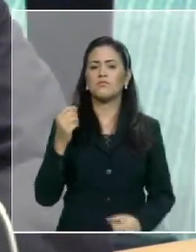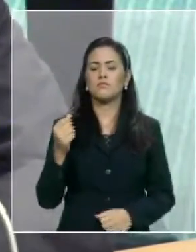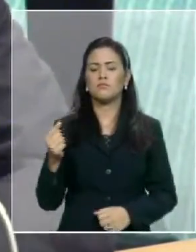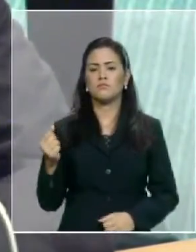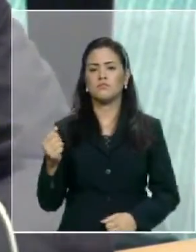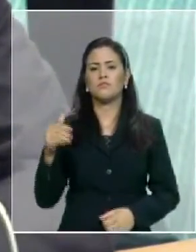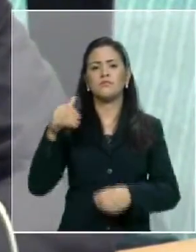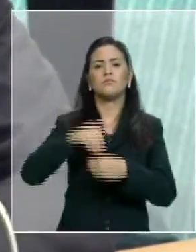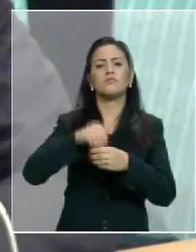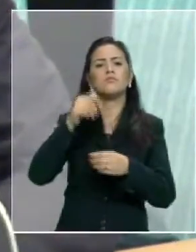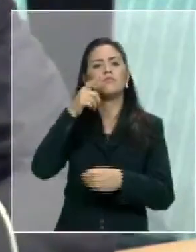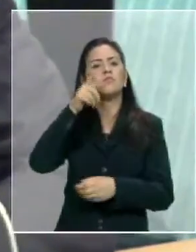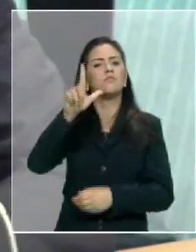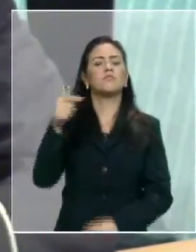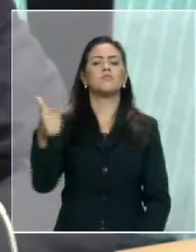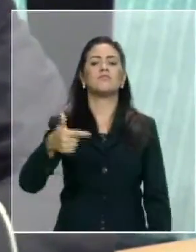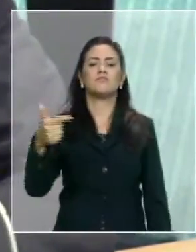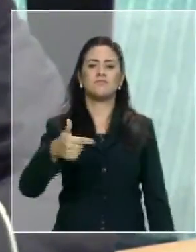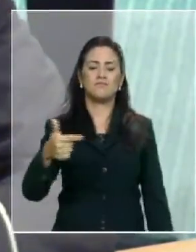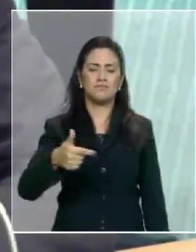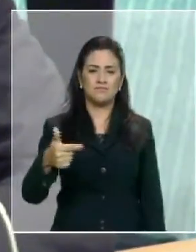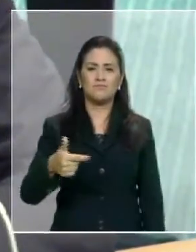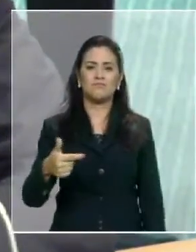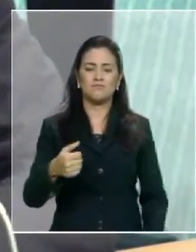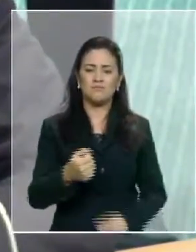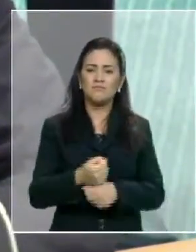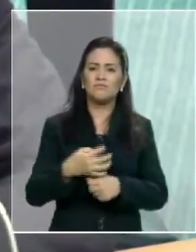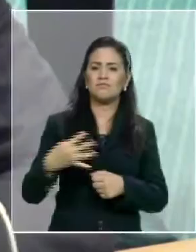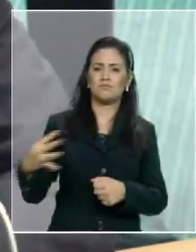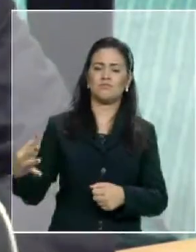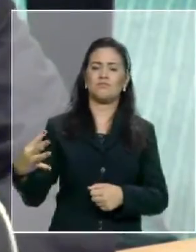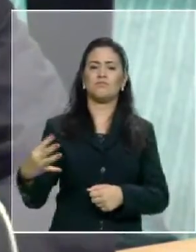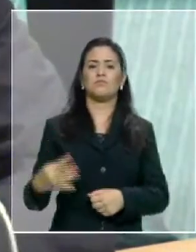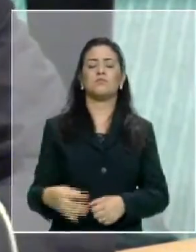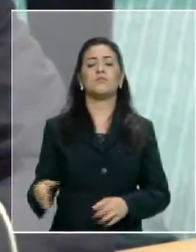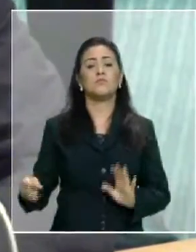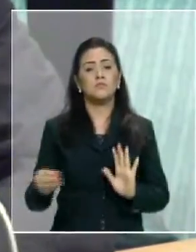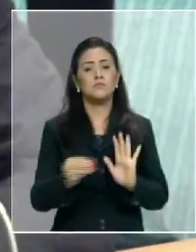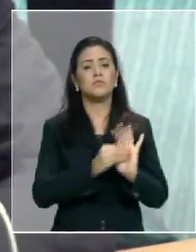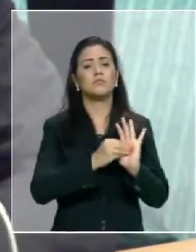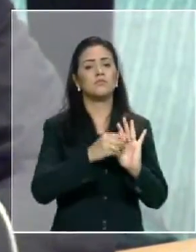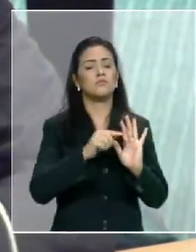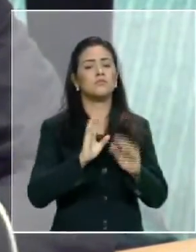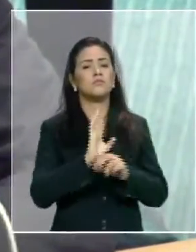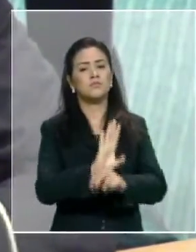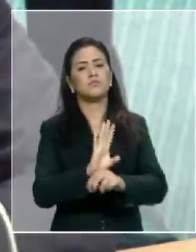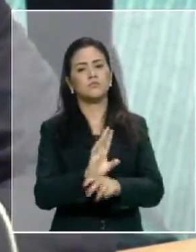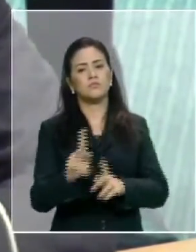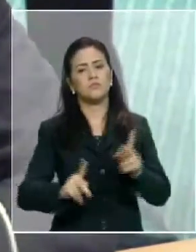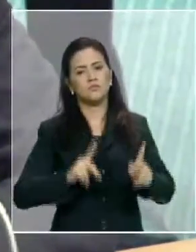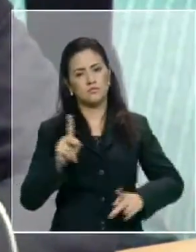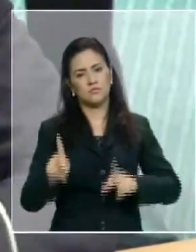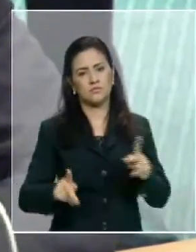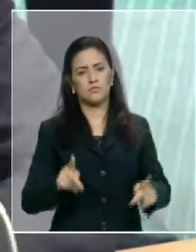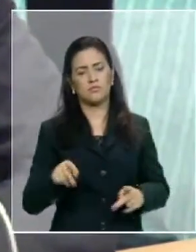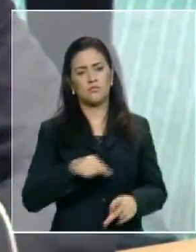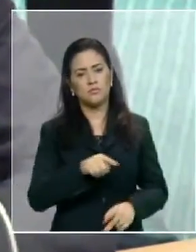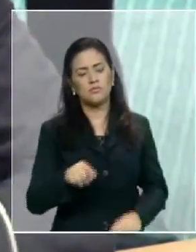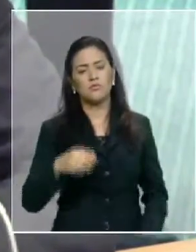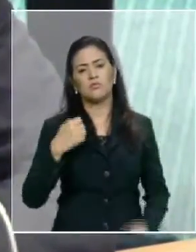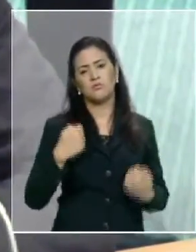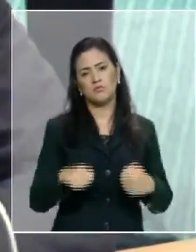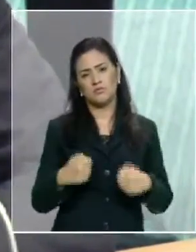emendas em prol dos benefícios do povo que precisa, que vai sofrer por causa